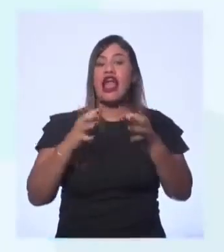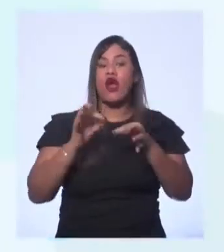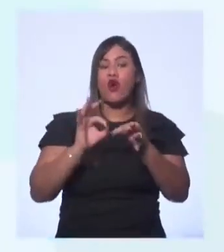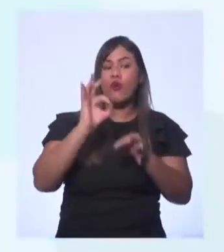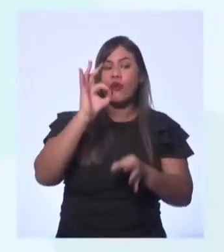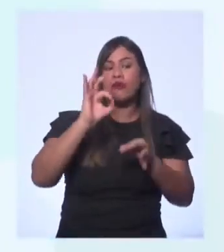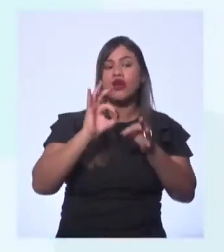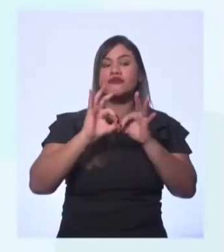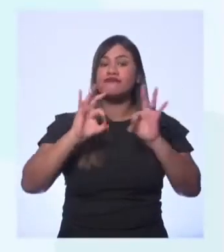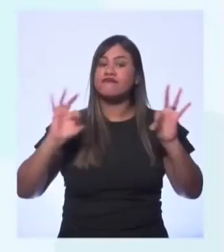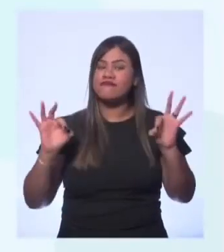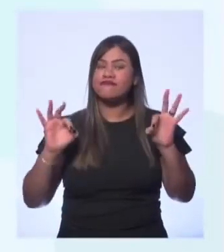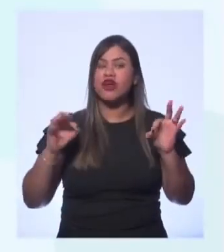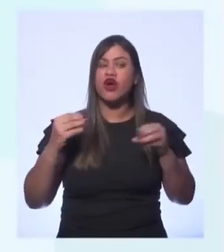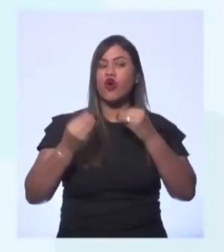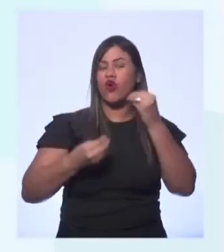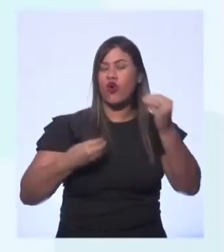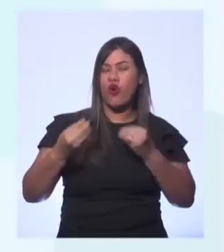Qual é o meu comprimento agora?